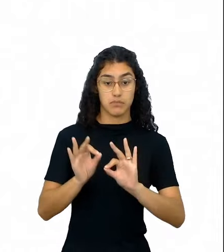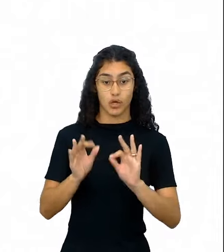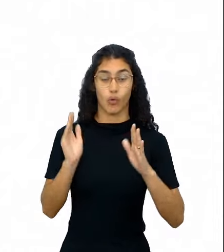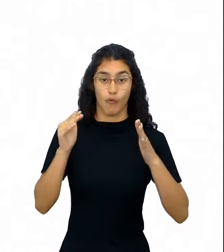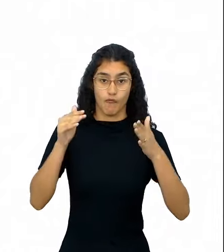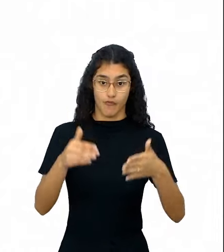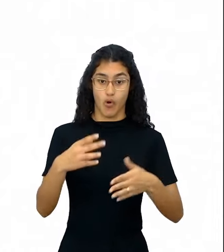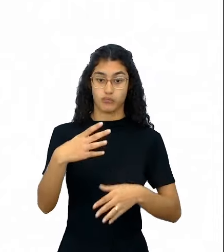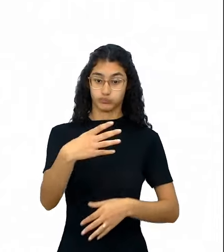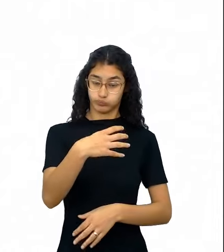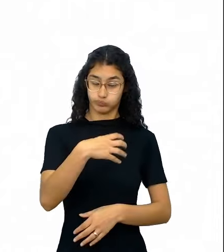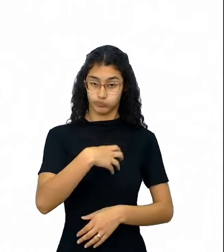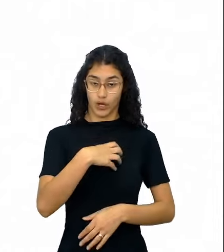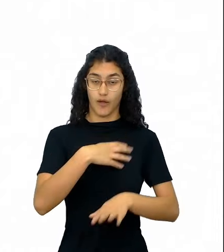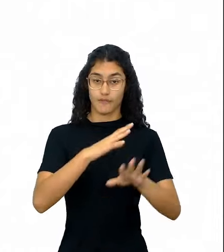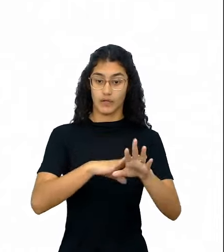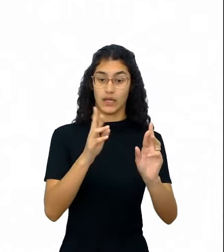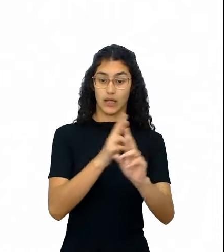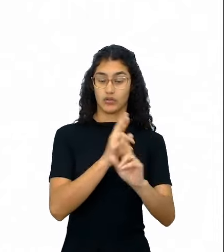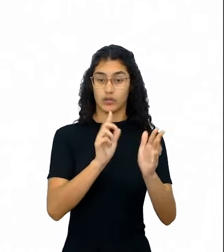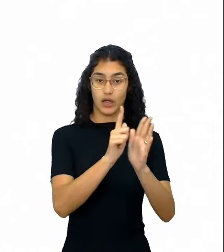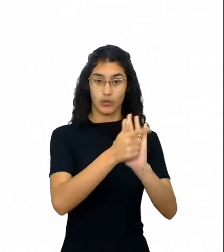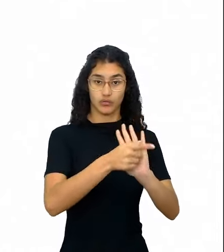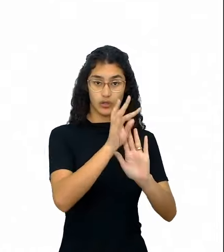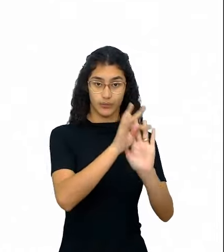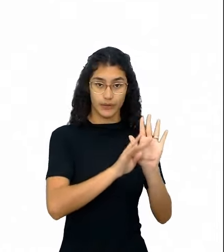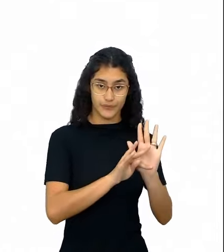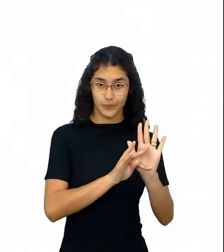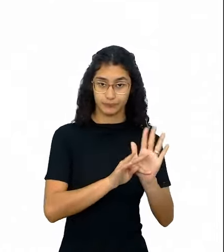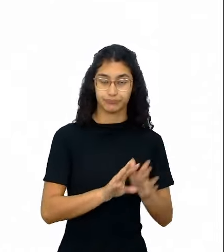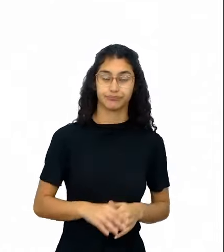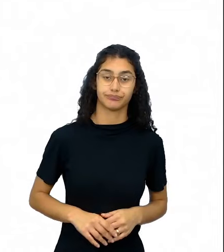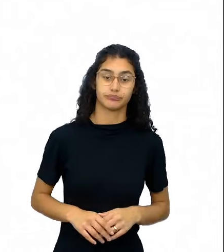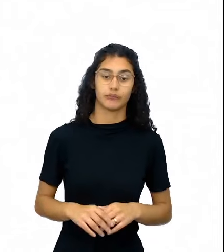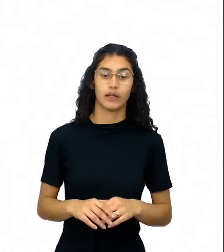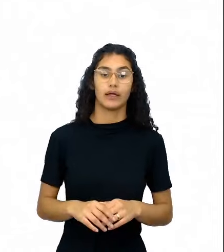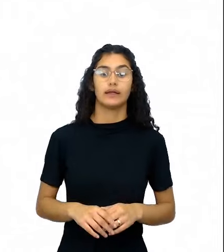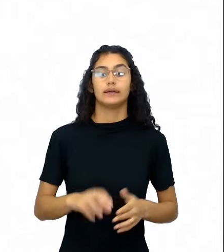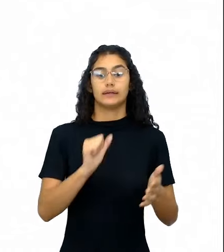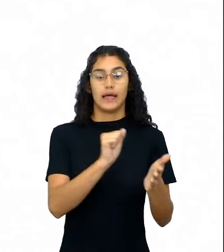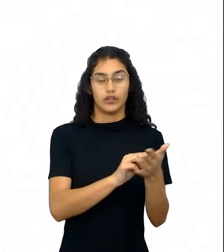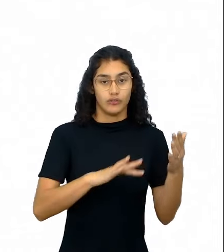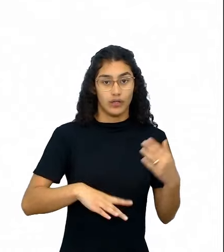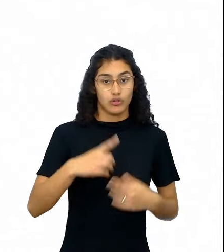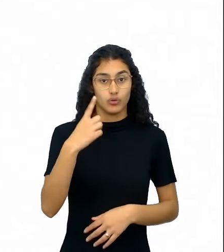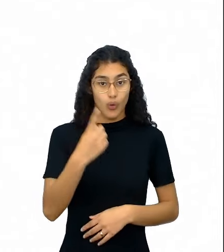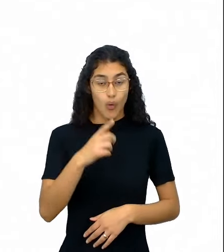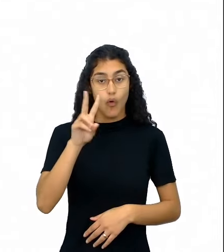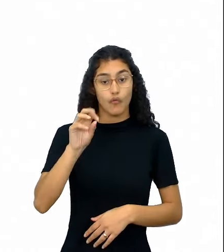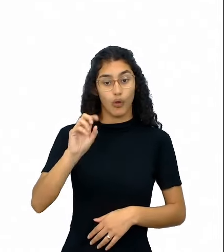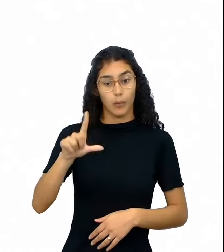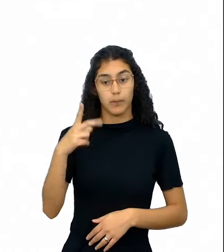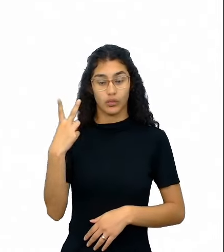produções de sentidos relativos aos gêneros textuais da SA1, volume 2 do Aprender